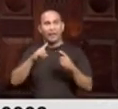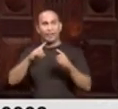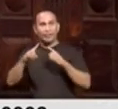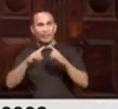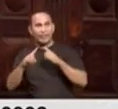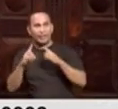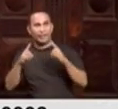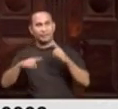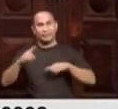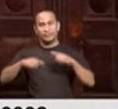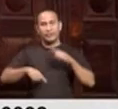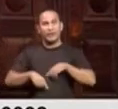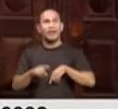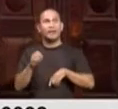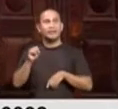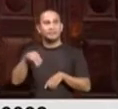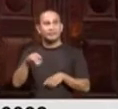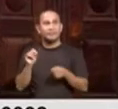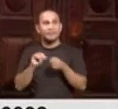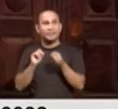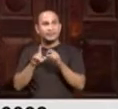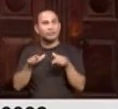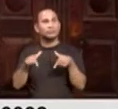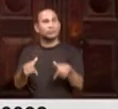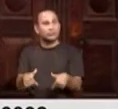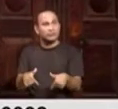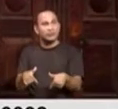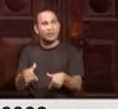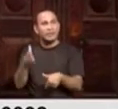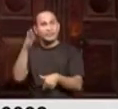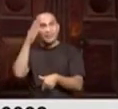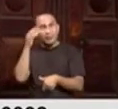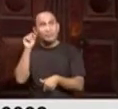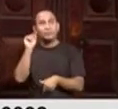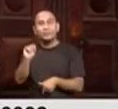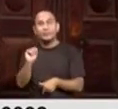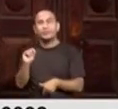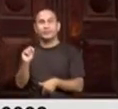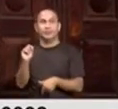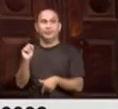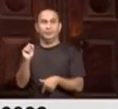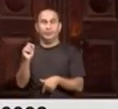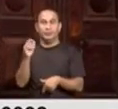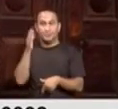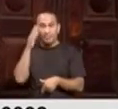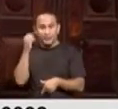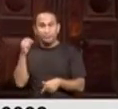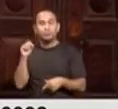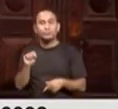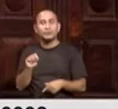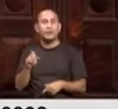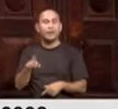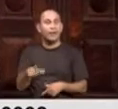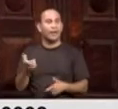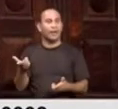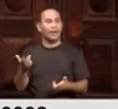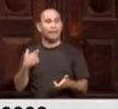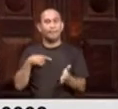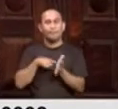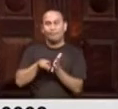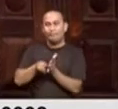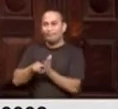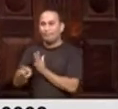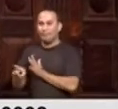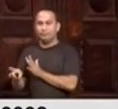à minoria é sim fazer esse exercício. Sabendo o que significa ser minoria. Sabendo o que significa ser derrotado.